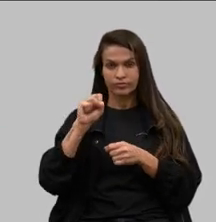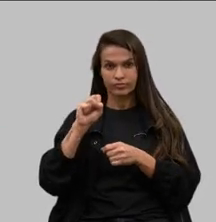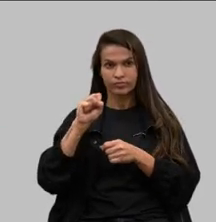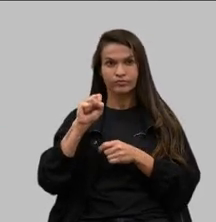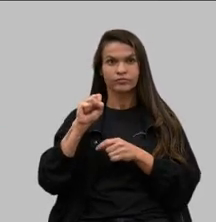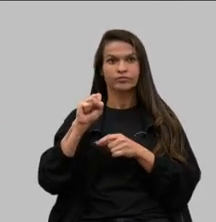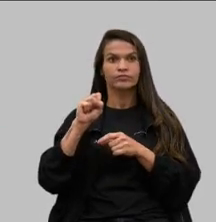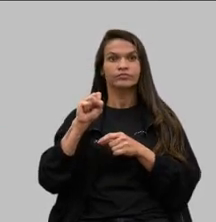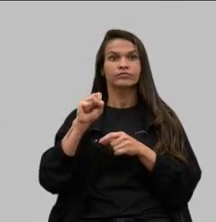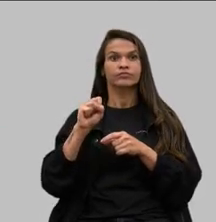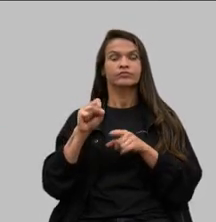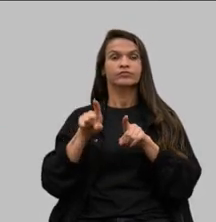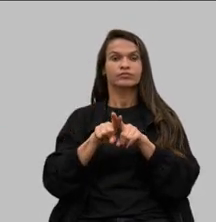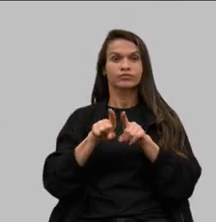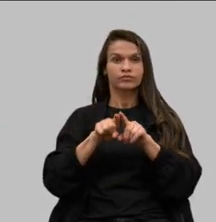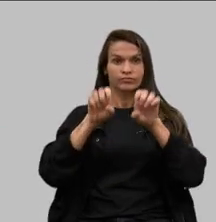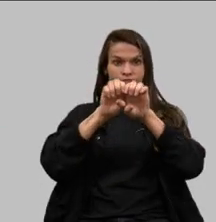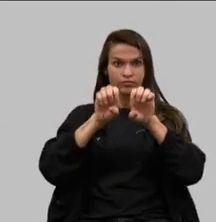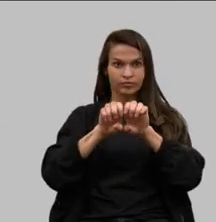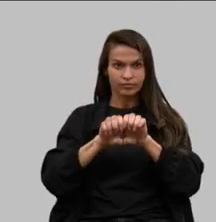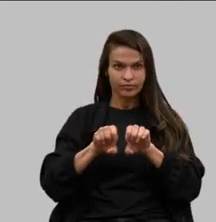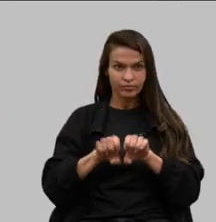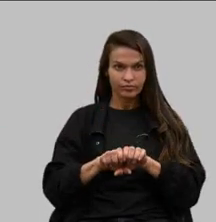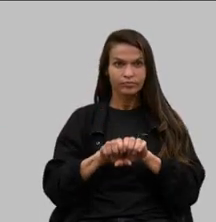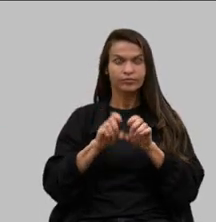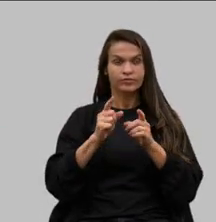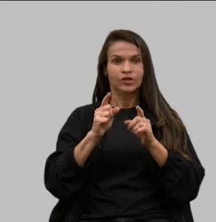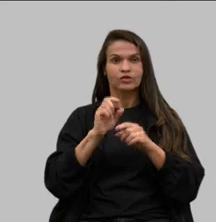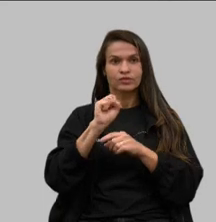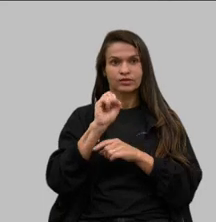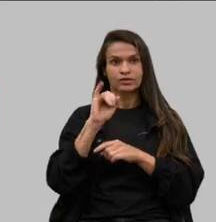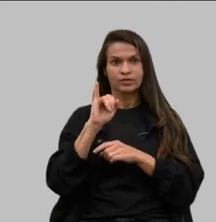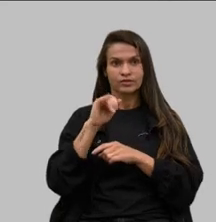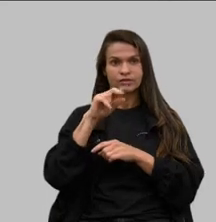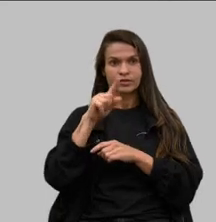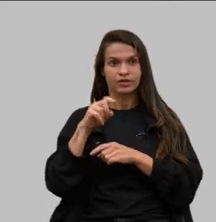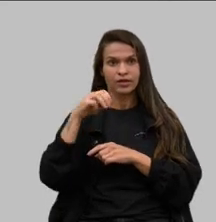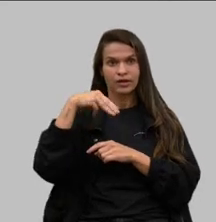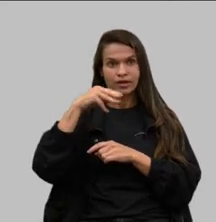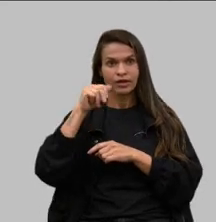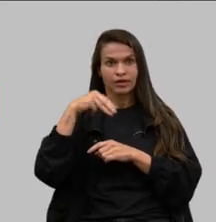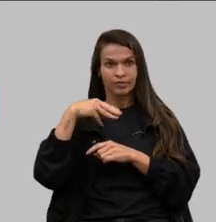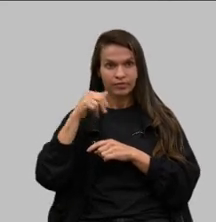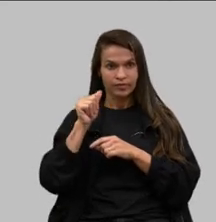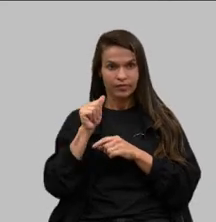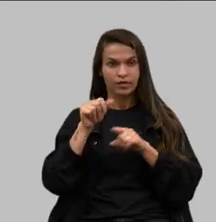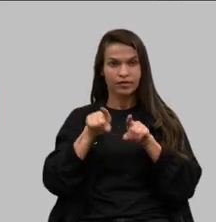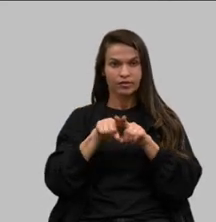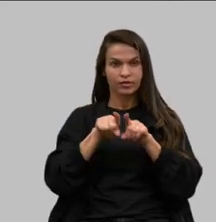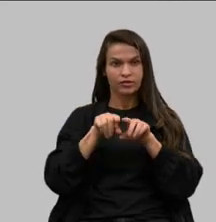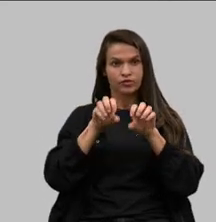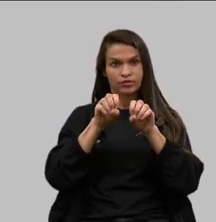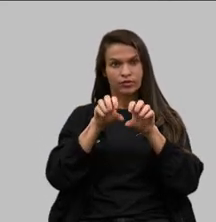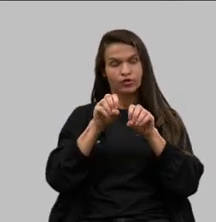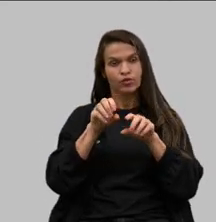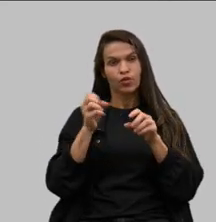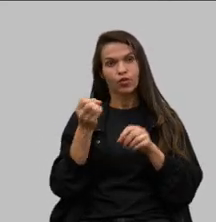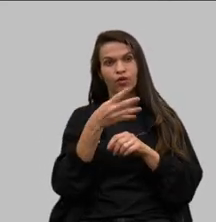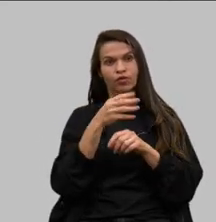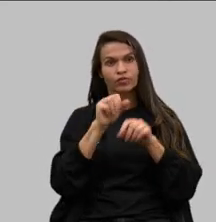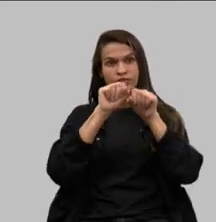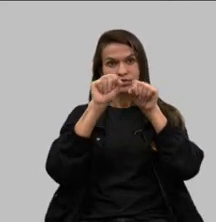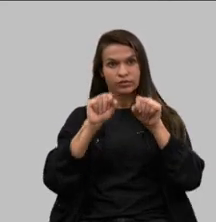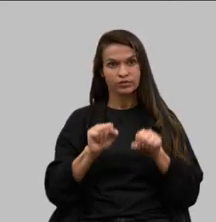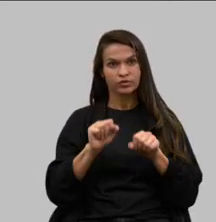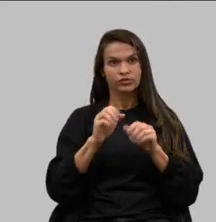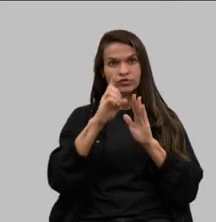a estruturação das nossas regionais do sisema educação ambiental saneamento e o novo sistema de outorga